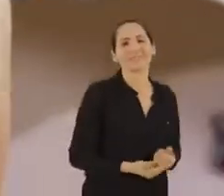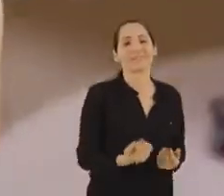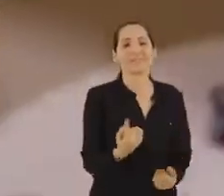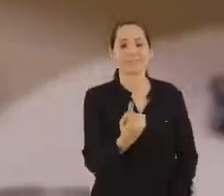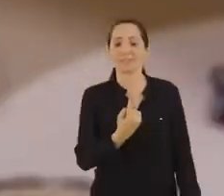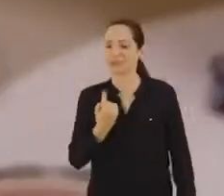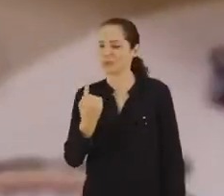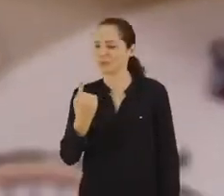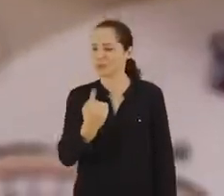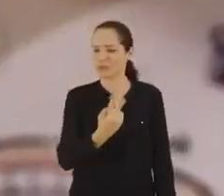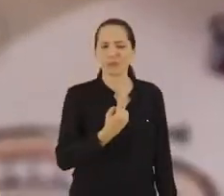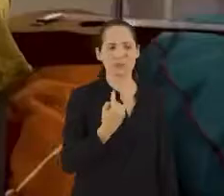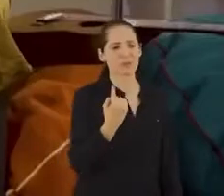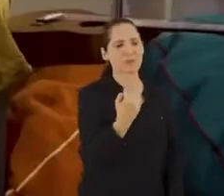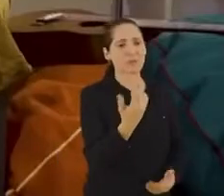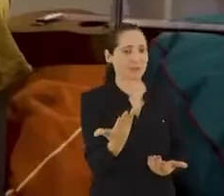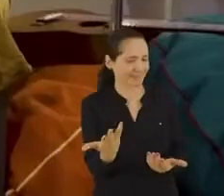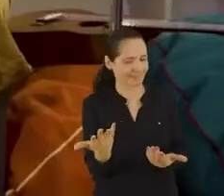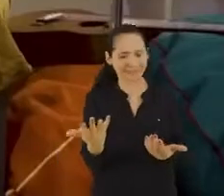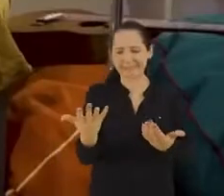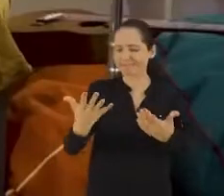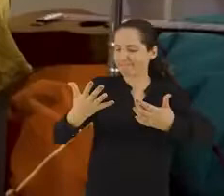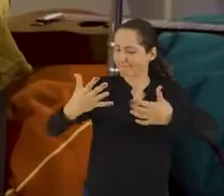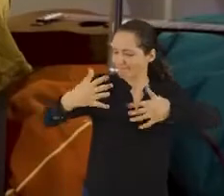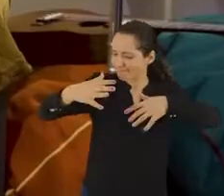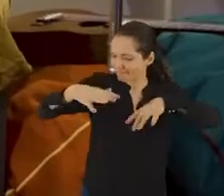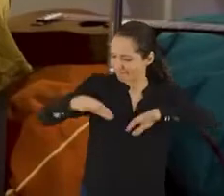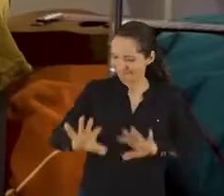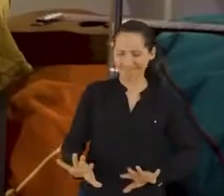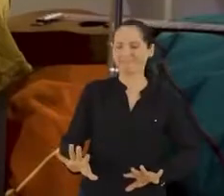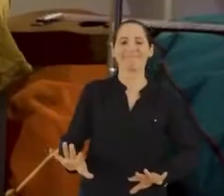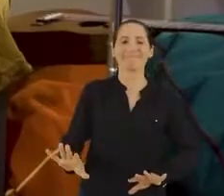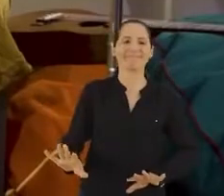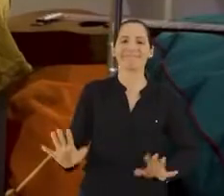Só, não quero não, não quero não.